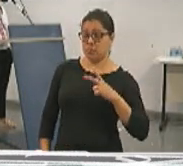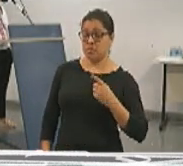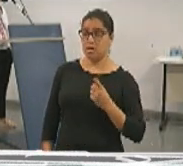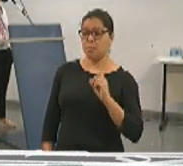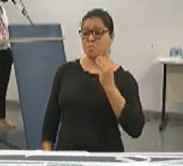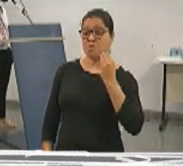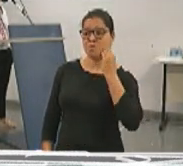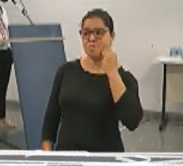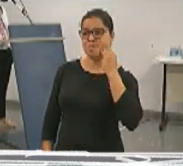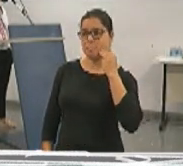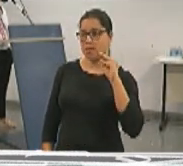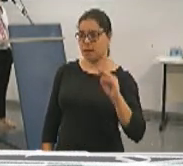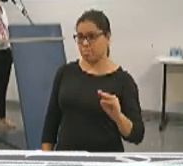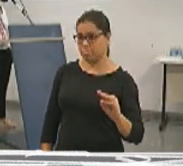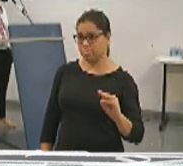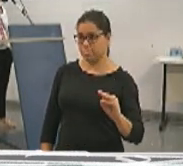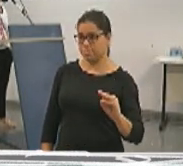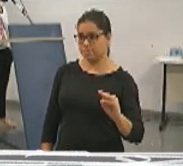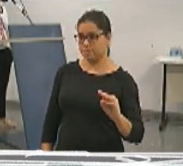a gente olhar para a EAD.